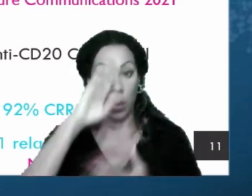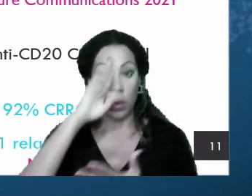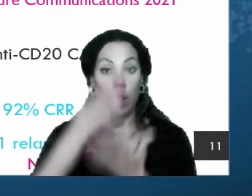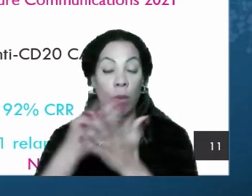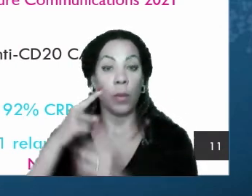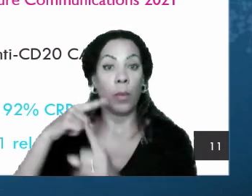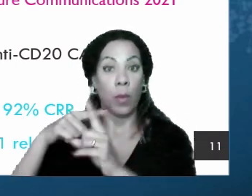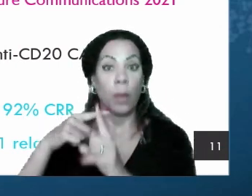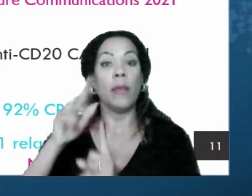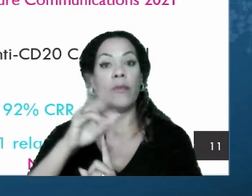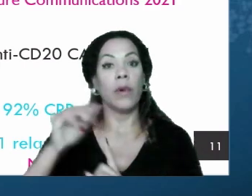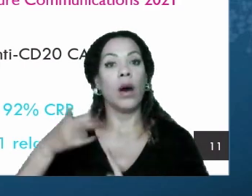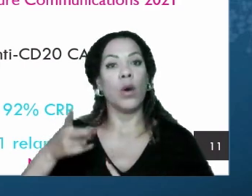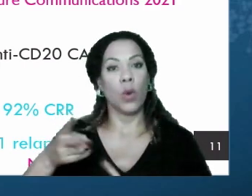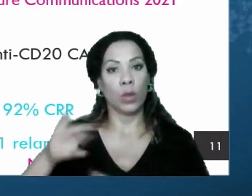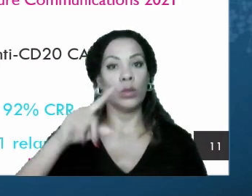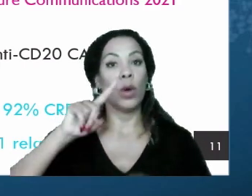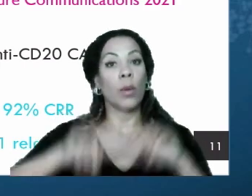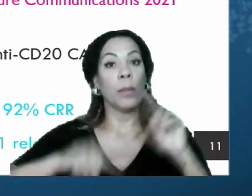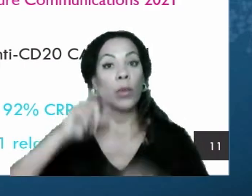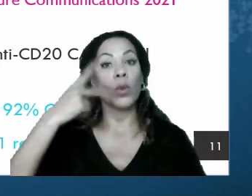da Caring Cross